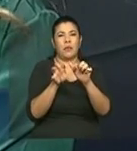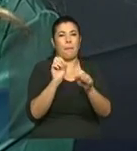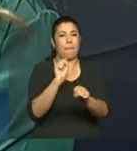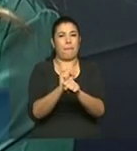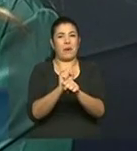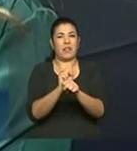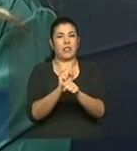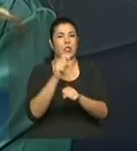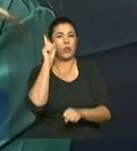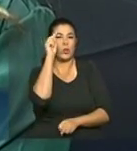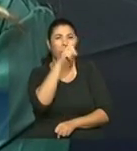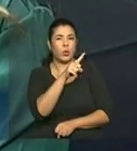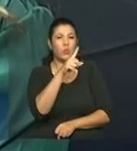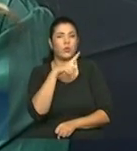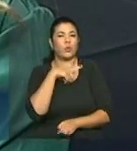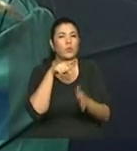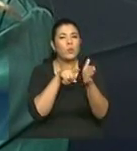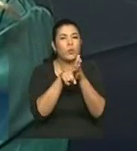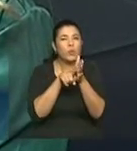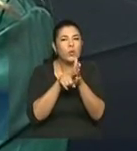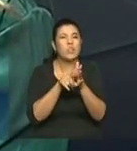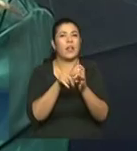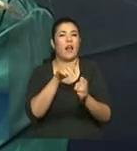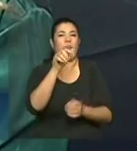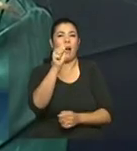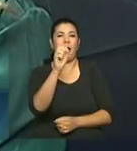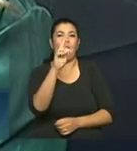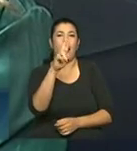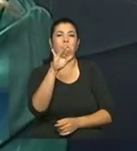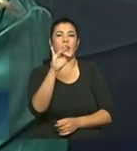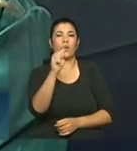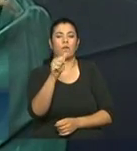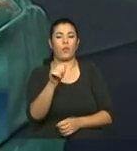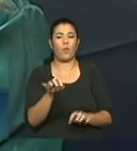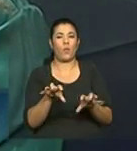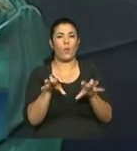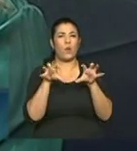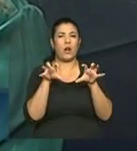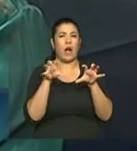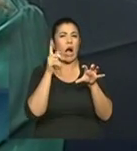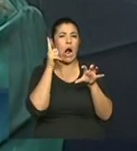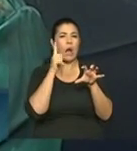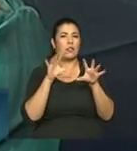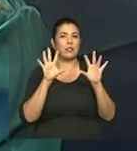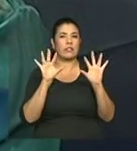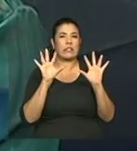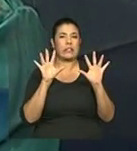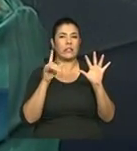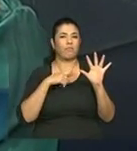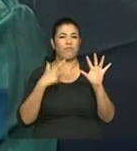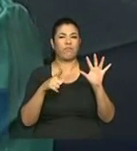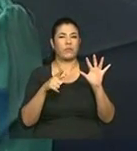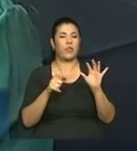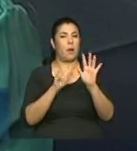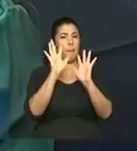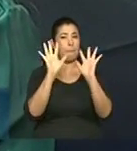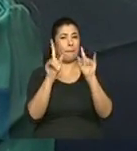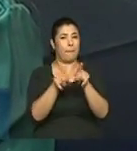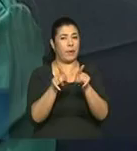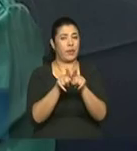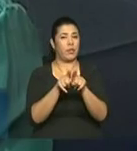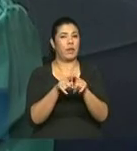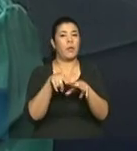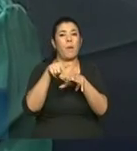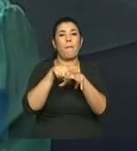estáticos e dificulta. Atrofia também, atrofia não só de mãos, mas de outros.